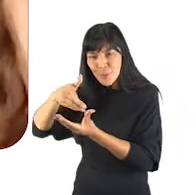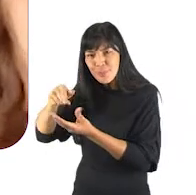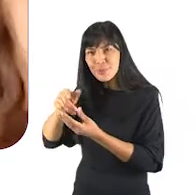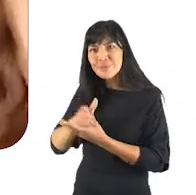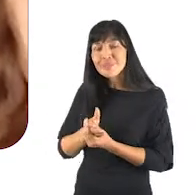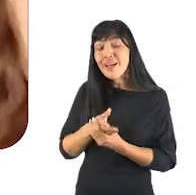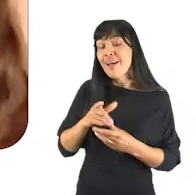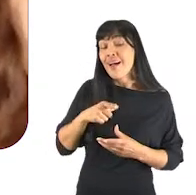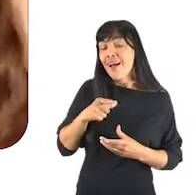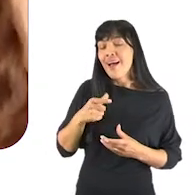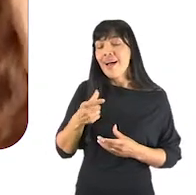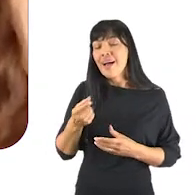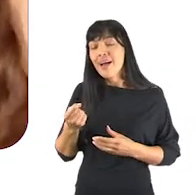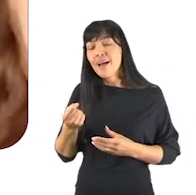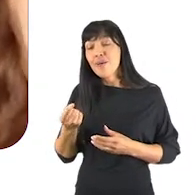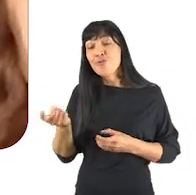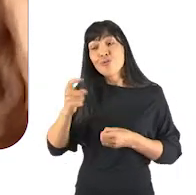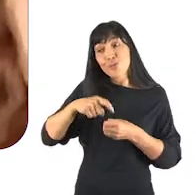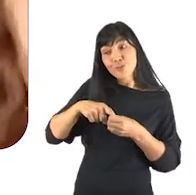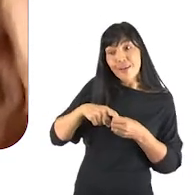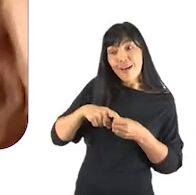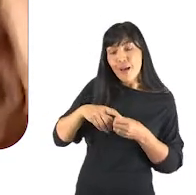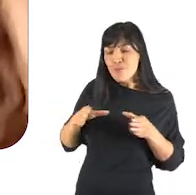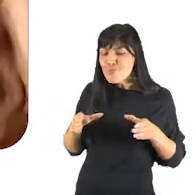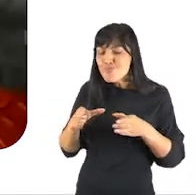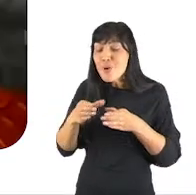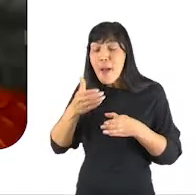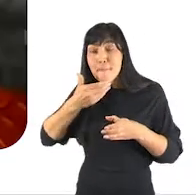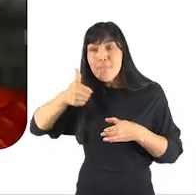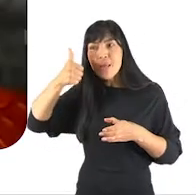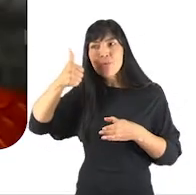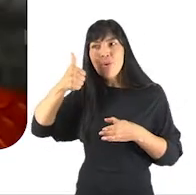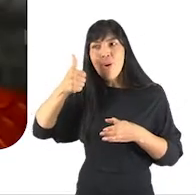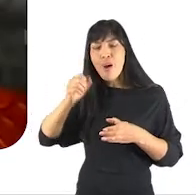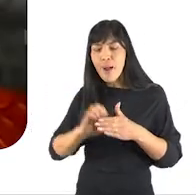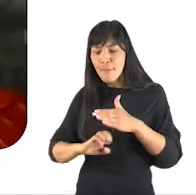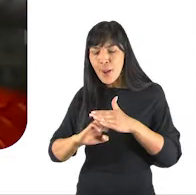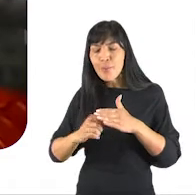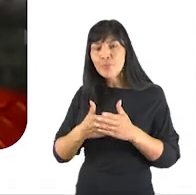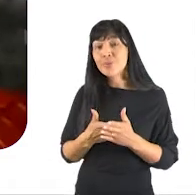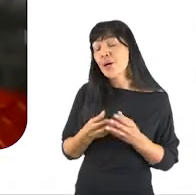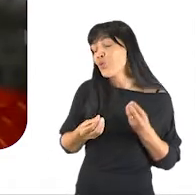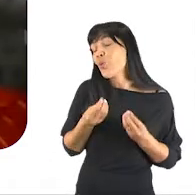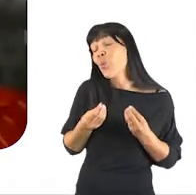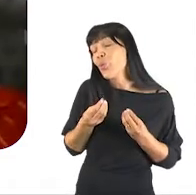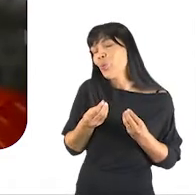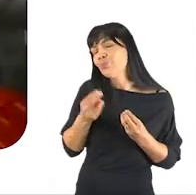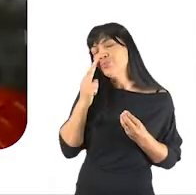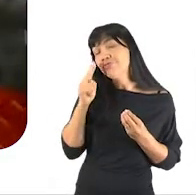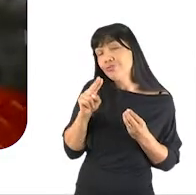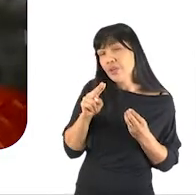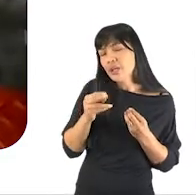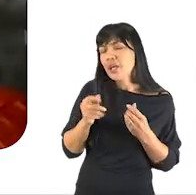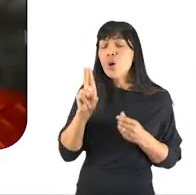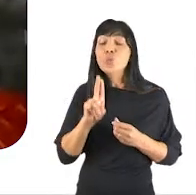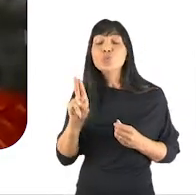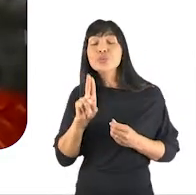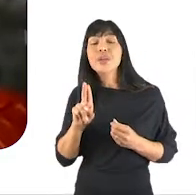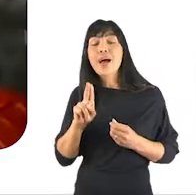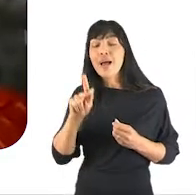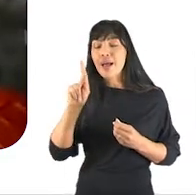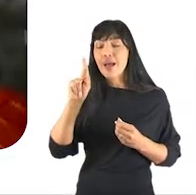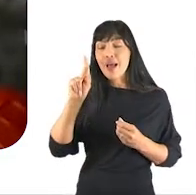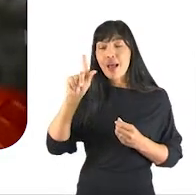retorno aí em todos os setores da empresa. Como você vê, o que que a Klabin pode usar